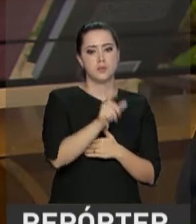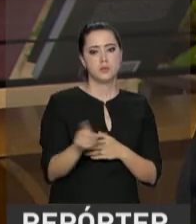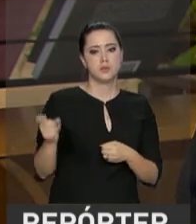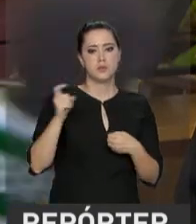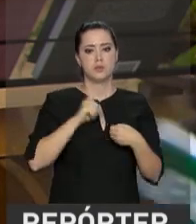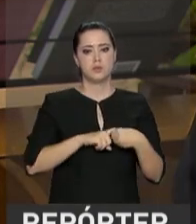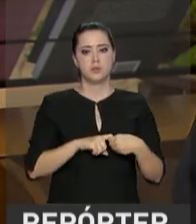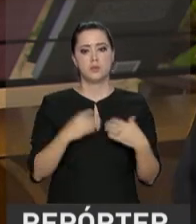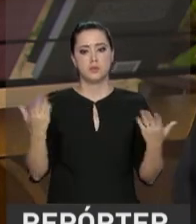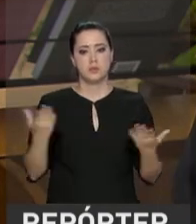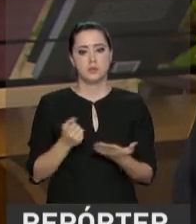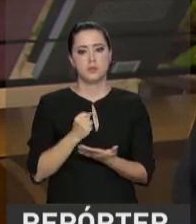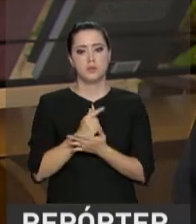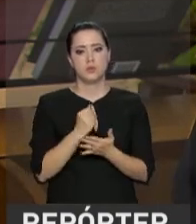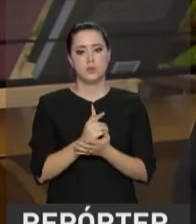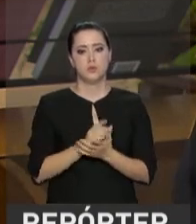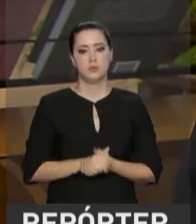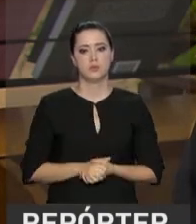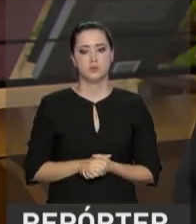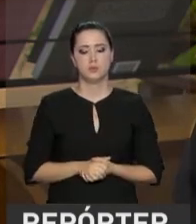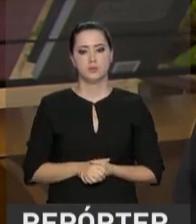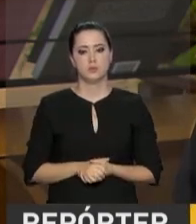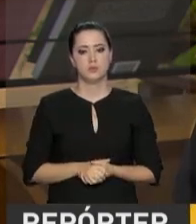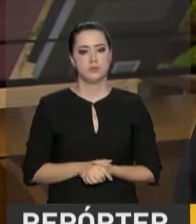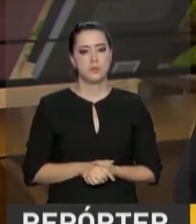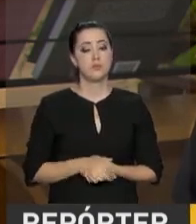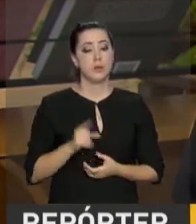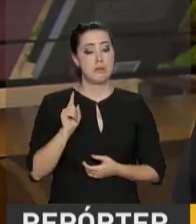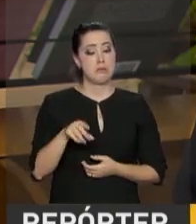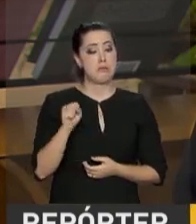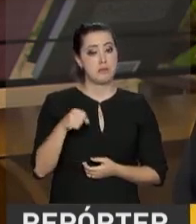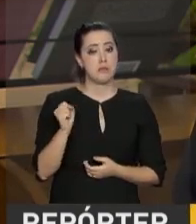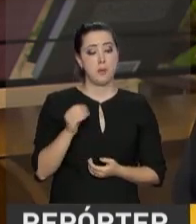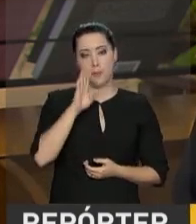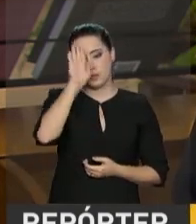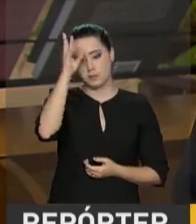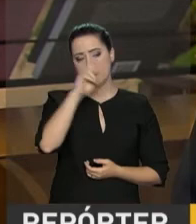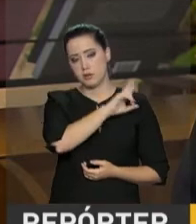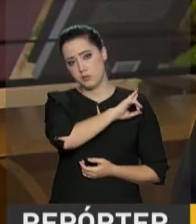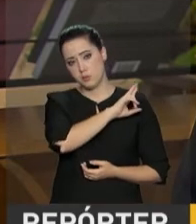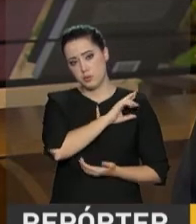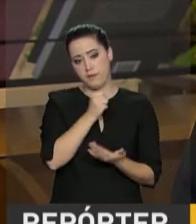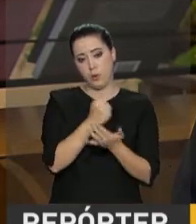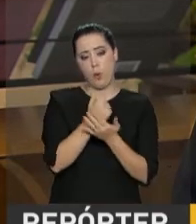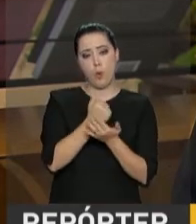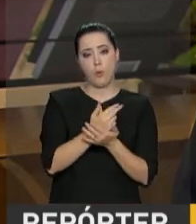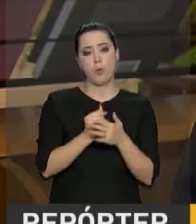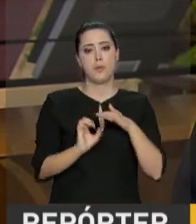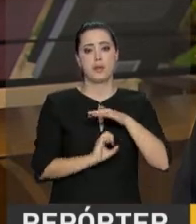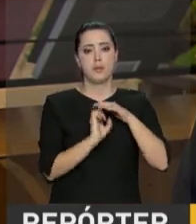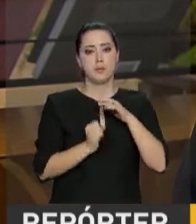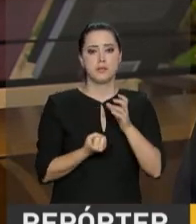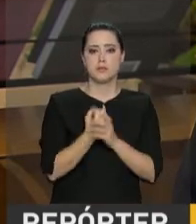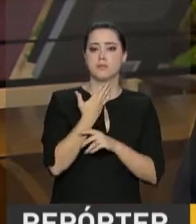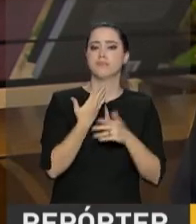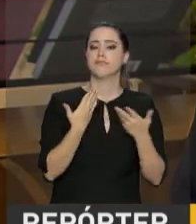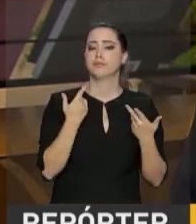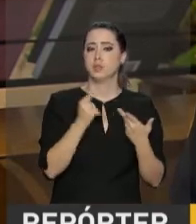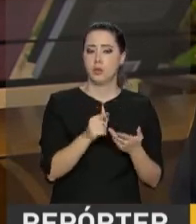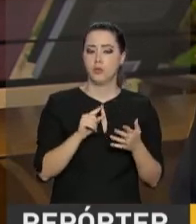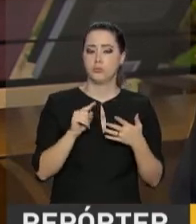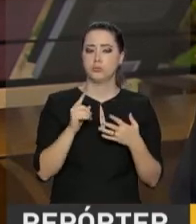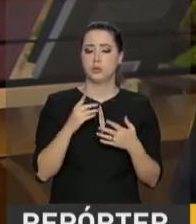volta para o mercado o consumo e investimento foram os principais responsáveis pela retomada do do crescimento o que determina